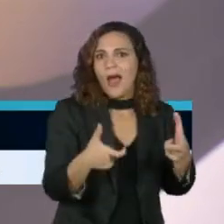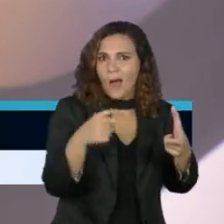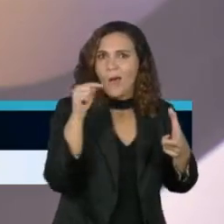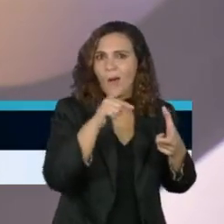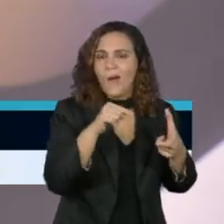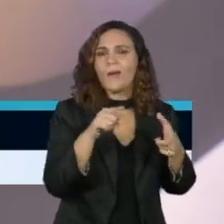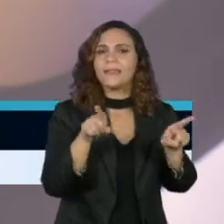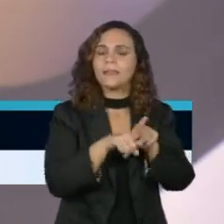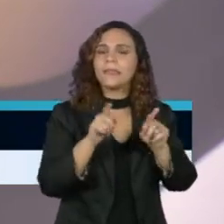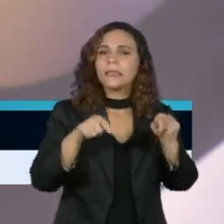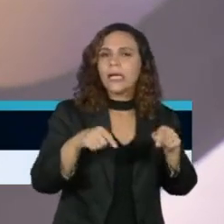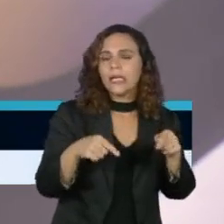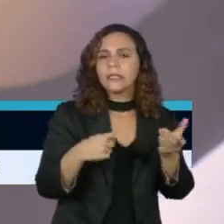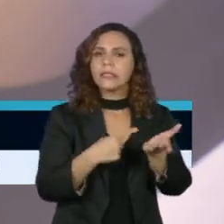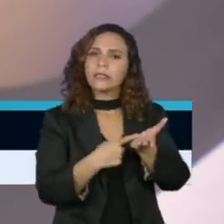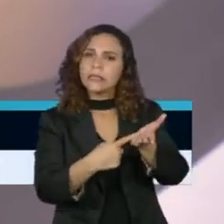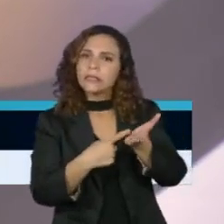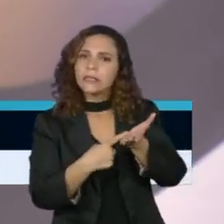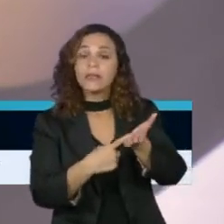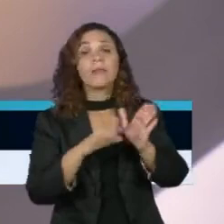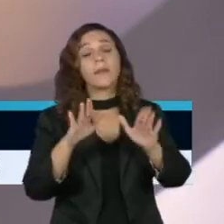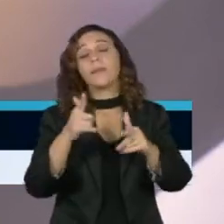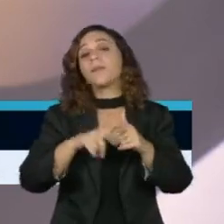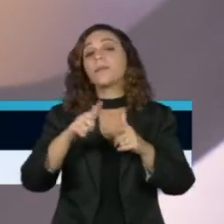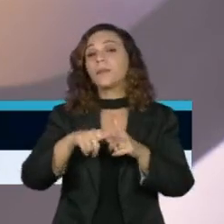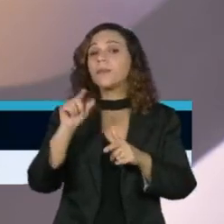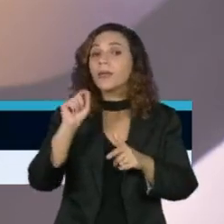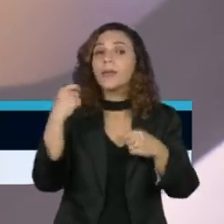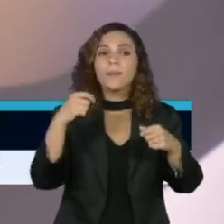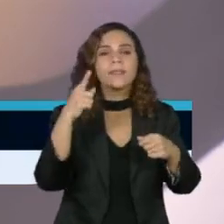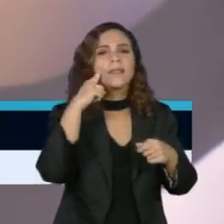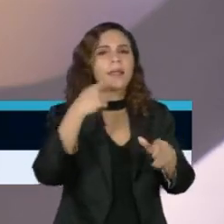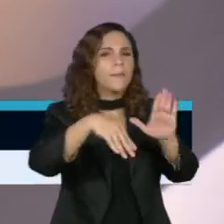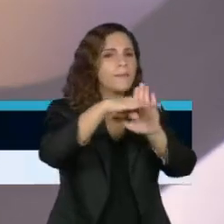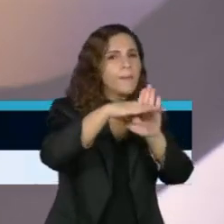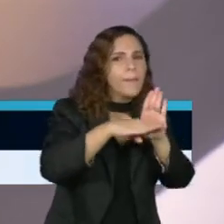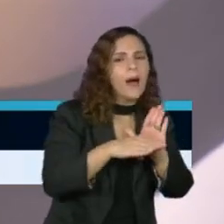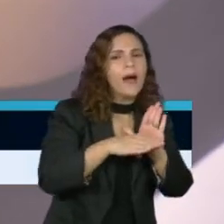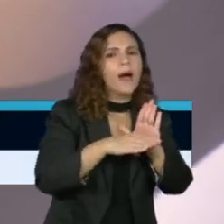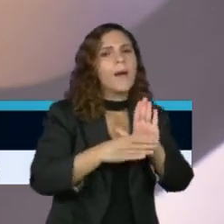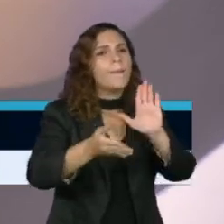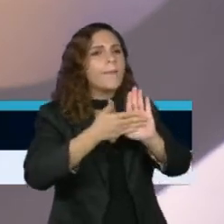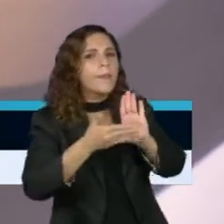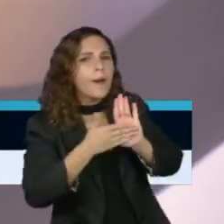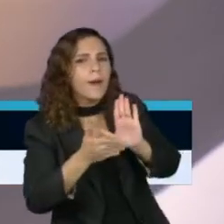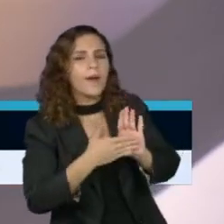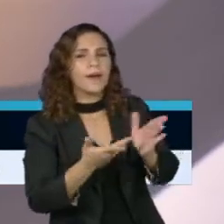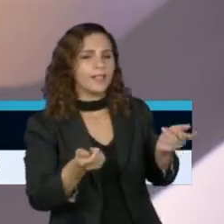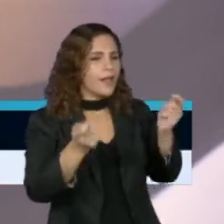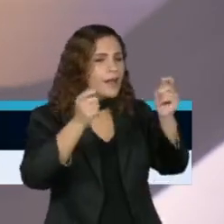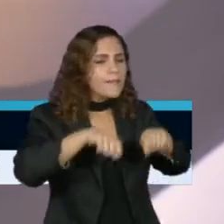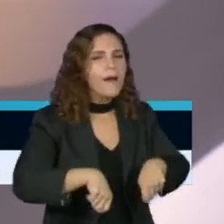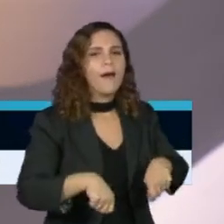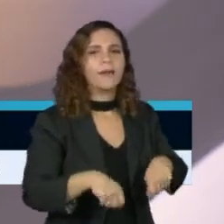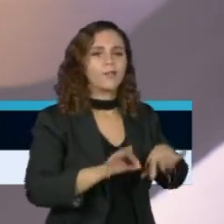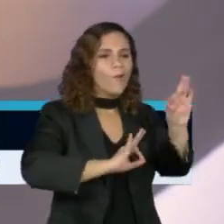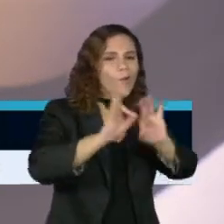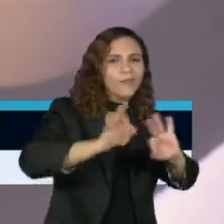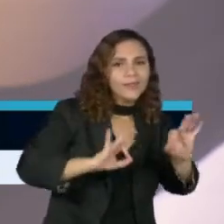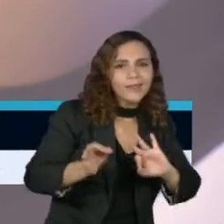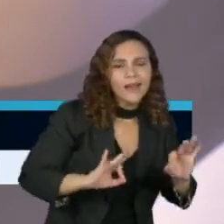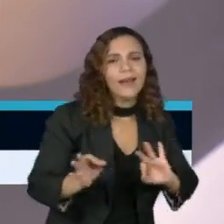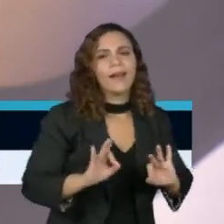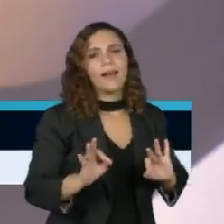conseguir conciliar, mas há outro problema, você precisa conciliar agenda, precisa conciliar capacidade de